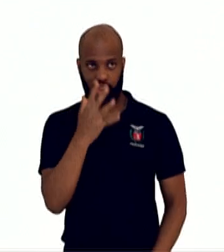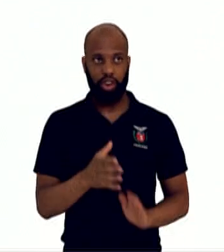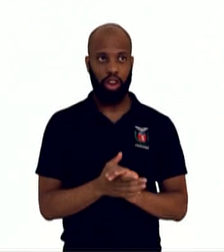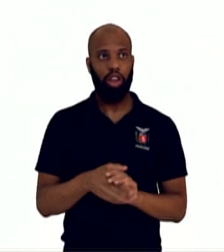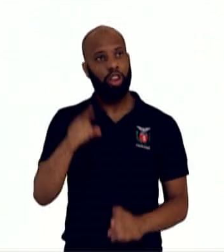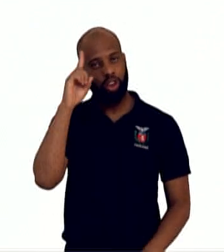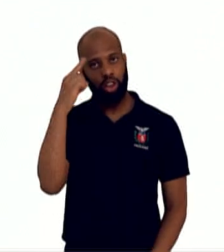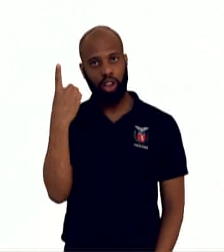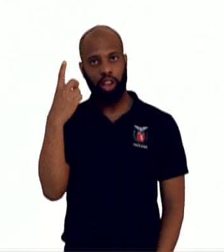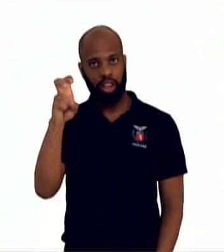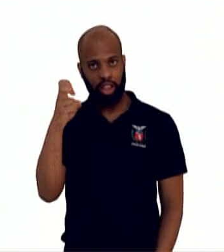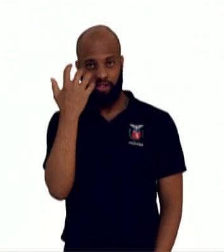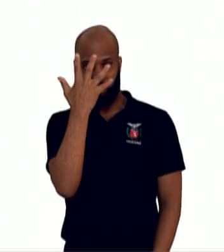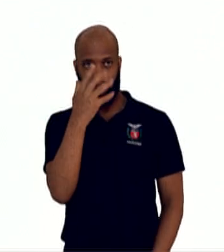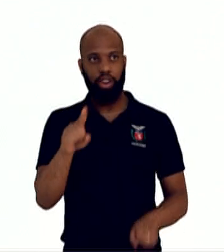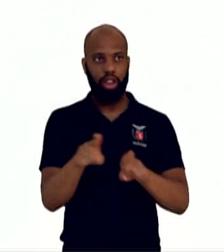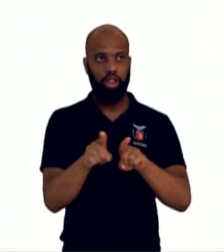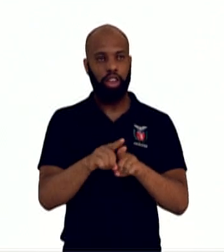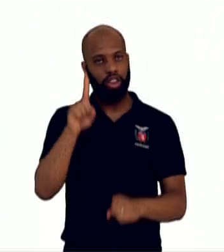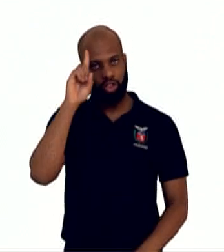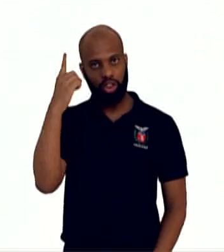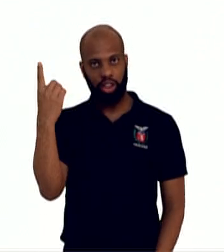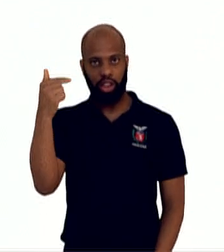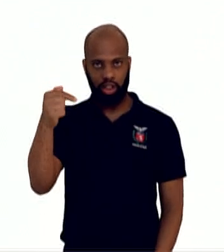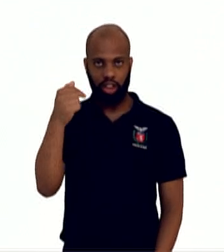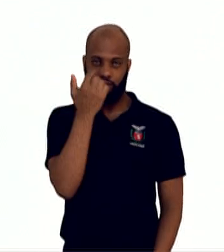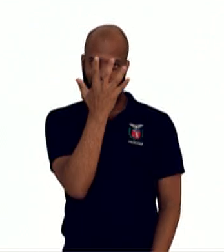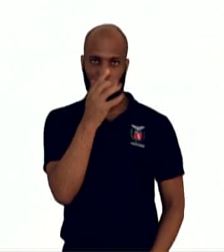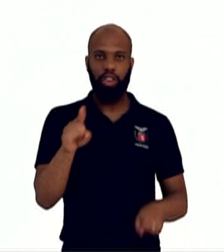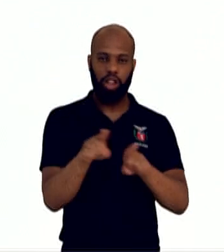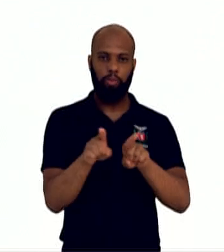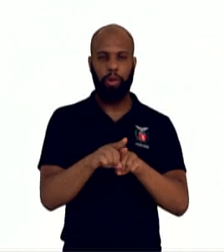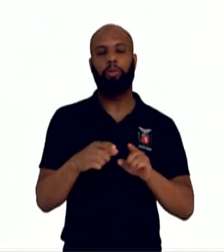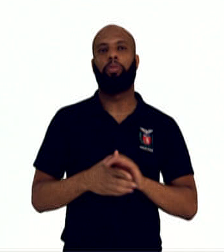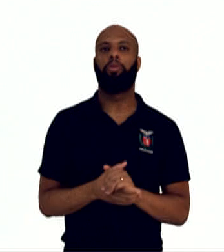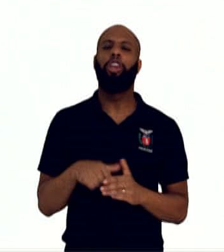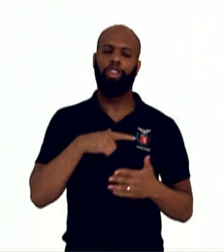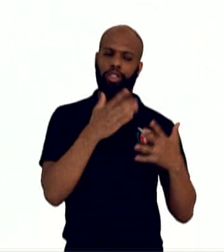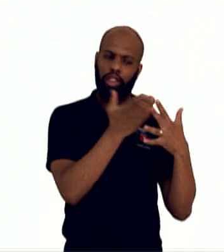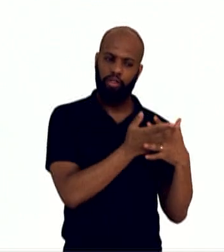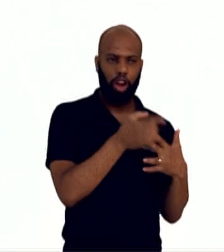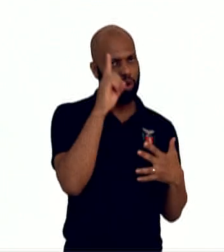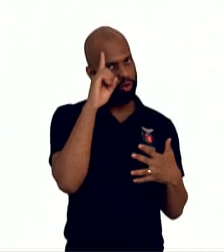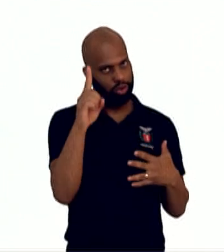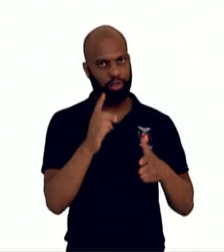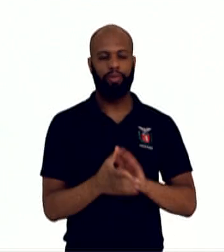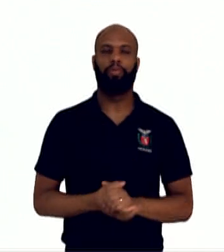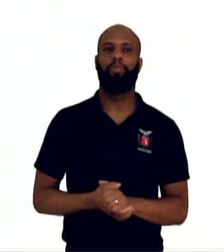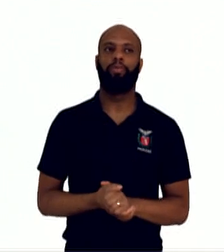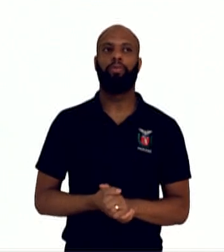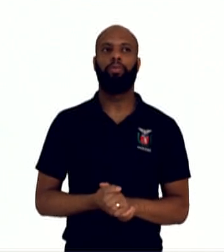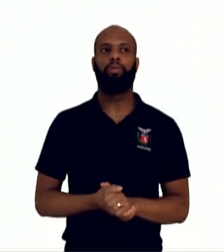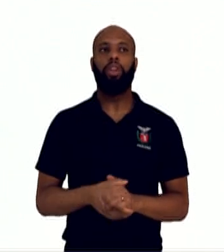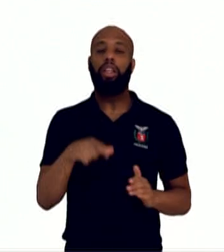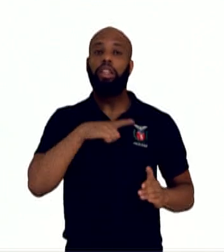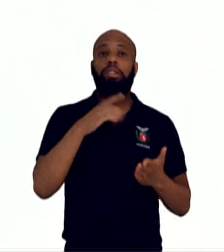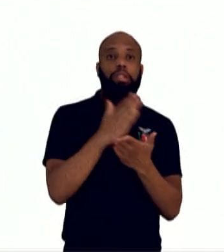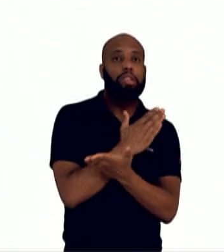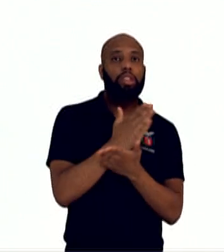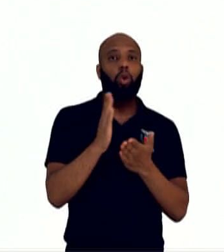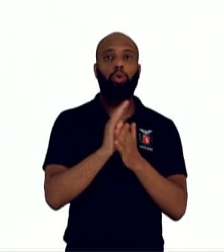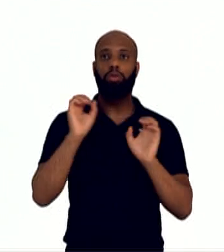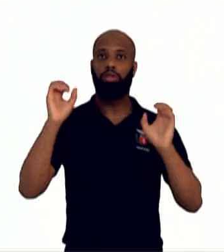15 do 2, no dia 17 do 2. Deu um intervalinho aí de um dia entre as datas, certo? E aqui eu trouxe